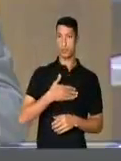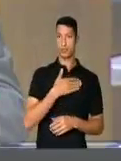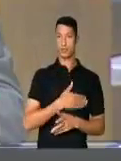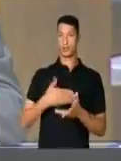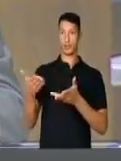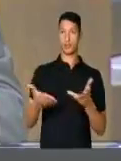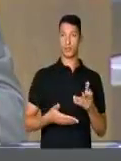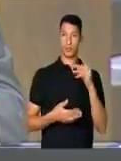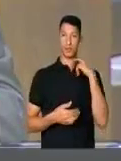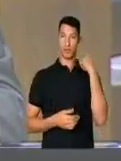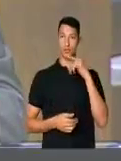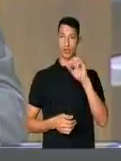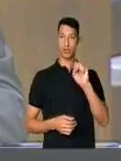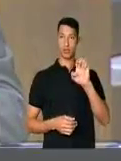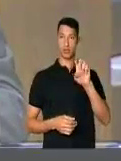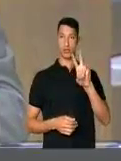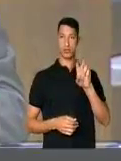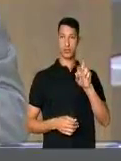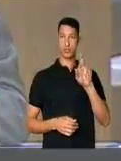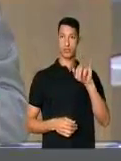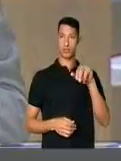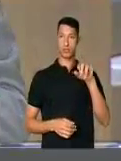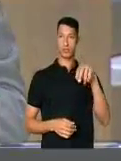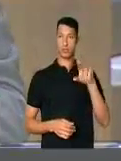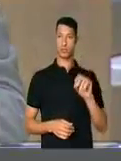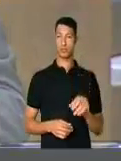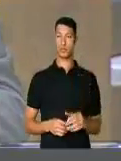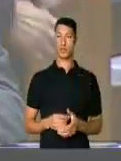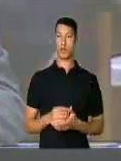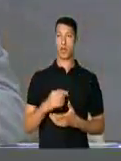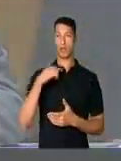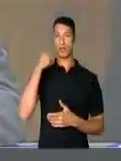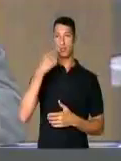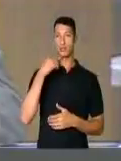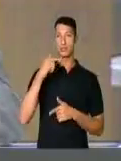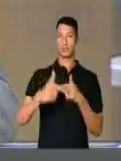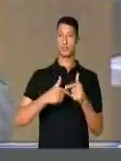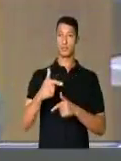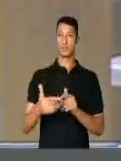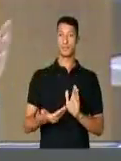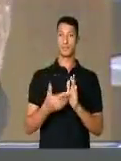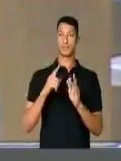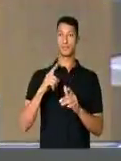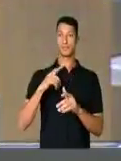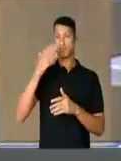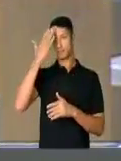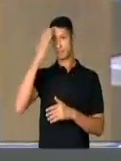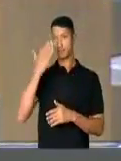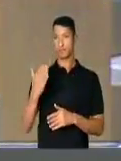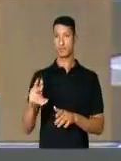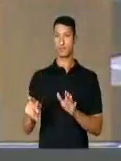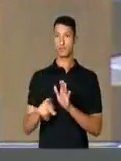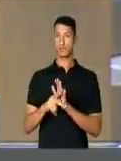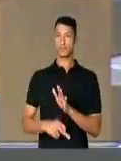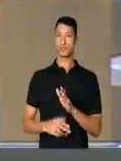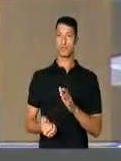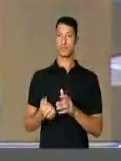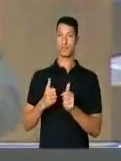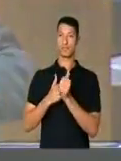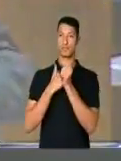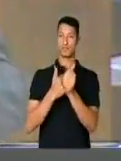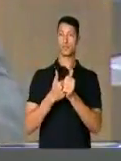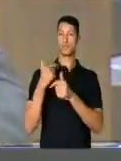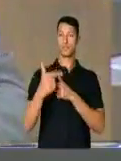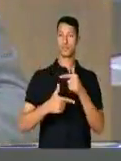de passar a palavra ao deputado Severino Ninho, né, deputado atuante, né, que eu tenho inclusive a honra